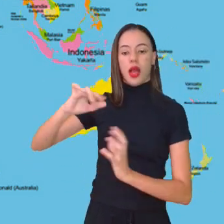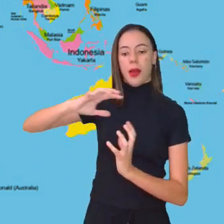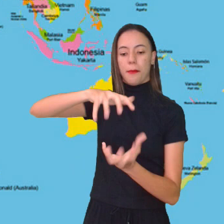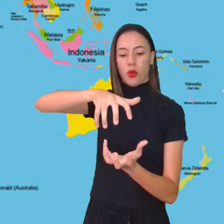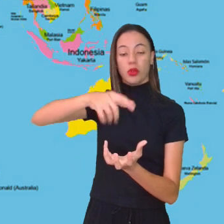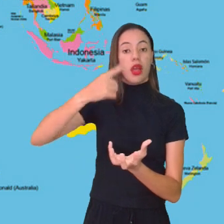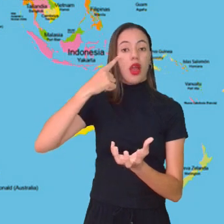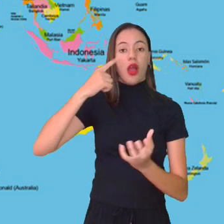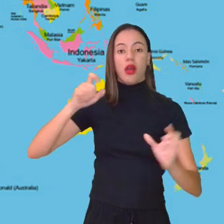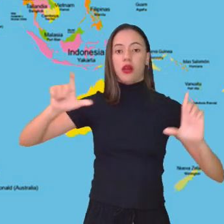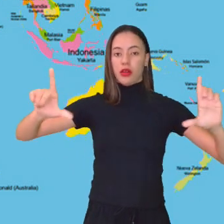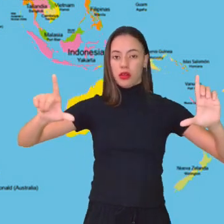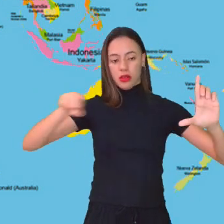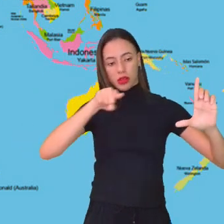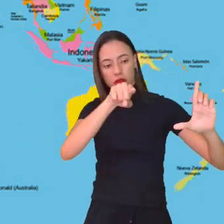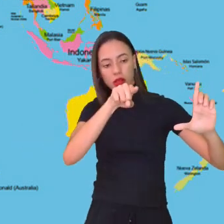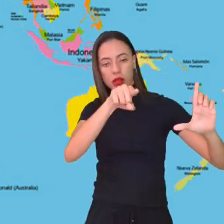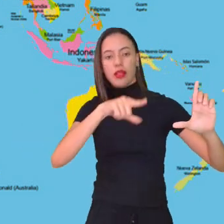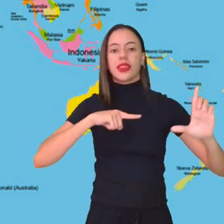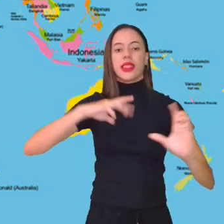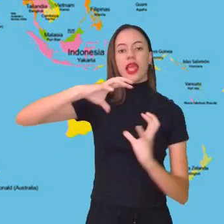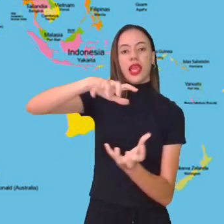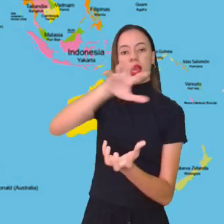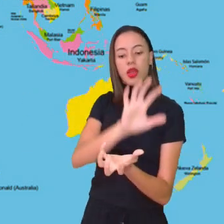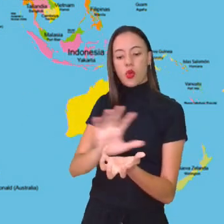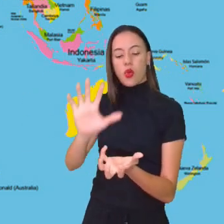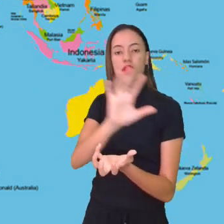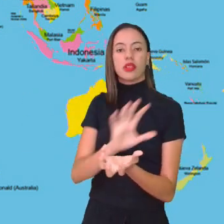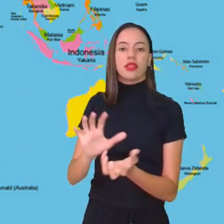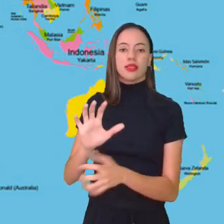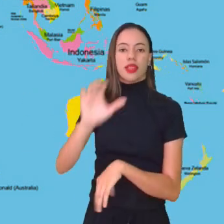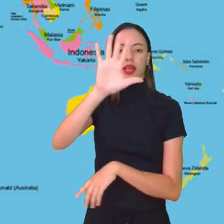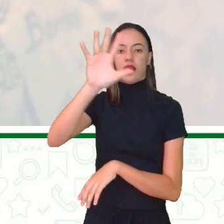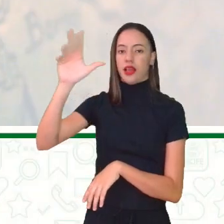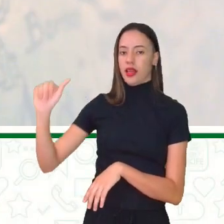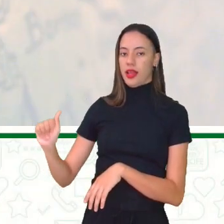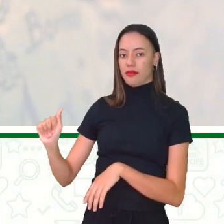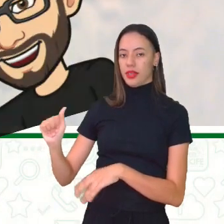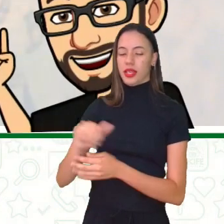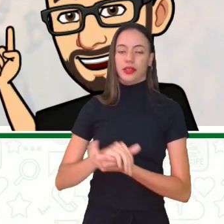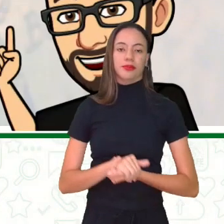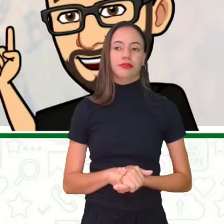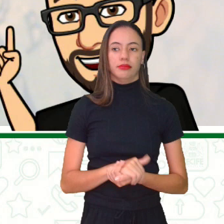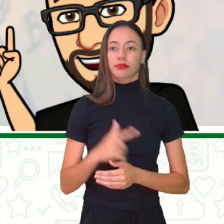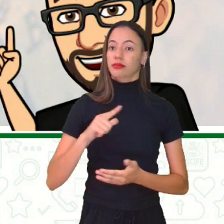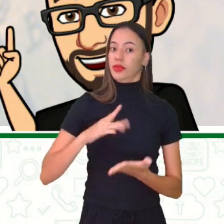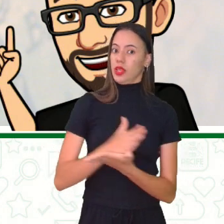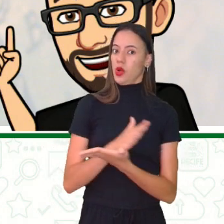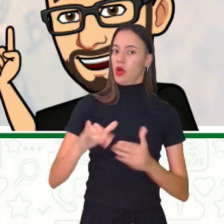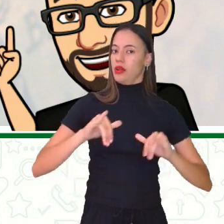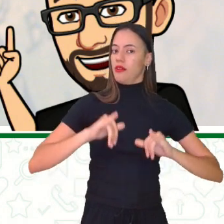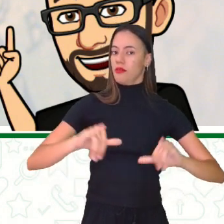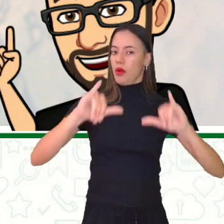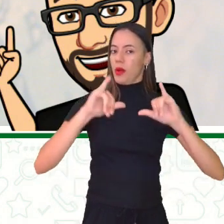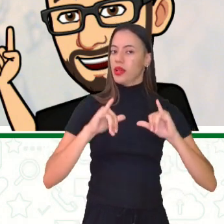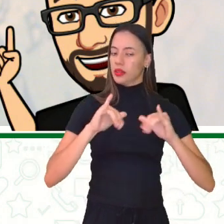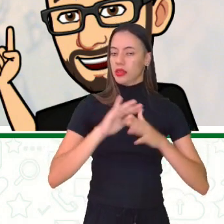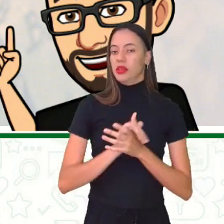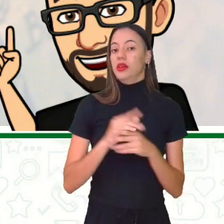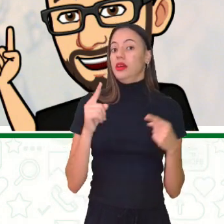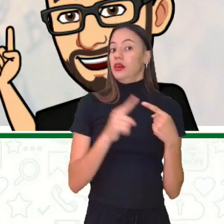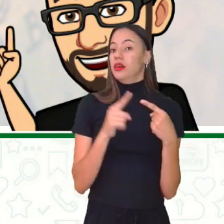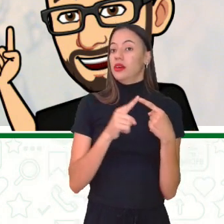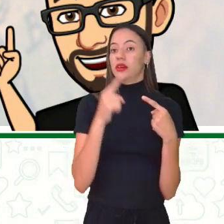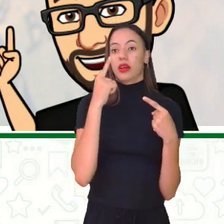mapa aqui a gente tem um continente africano. Aí a gente tem aí, ó, algumas informações.